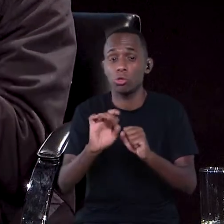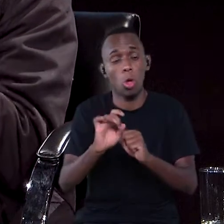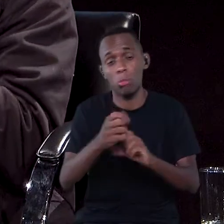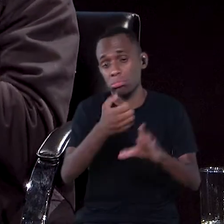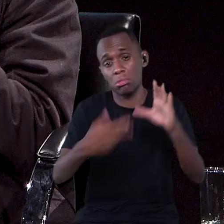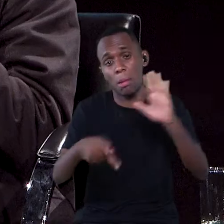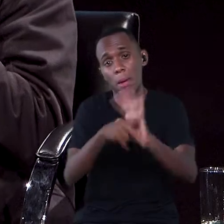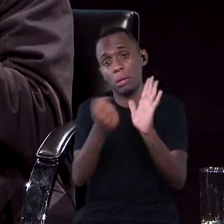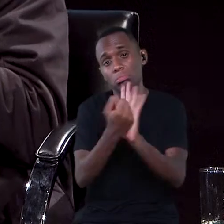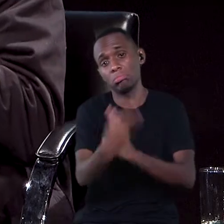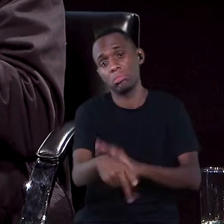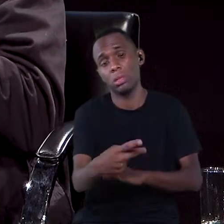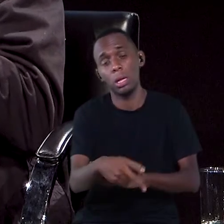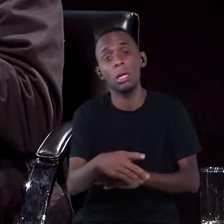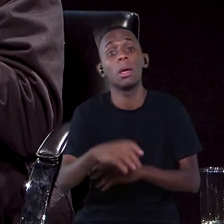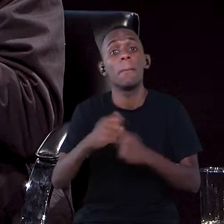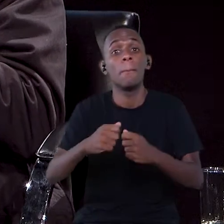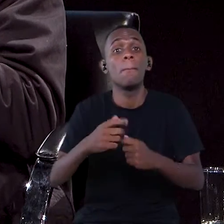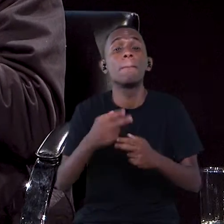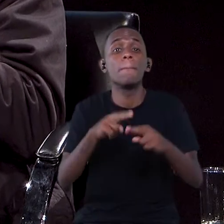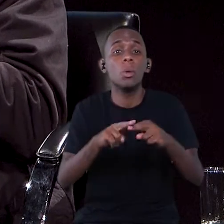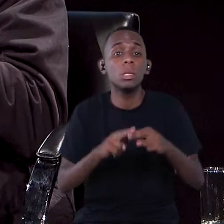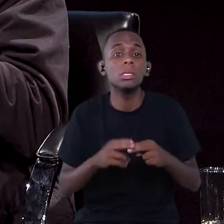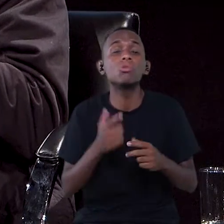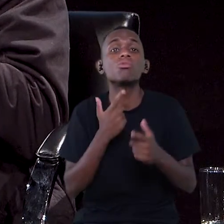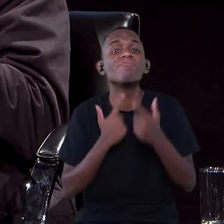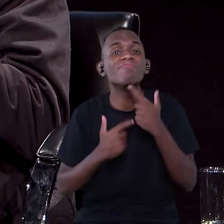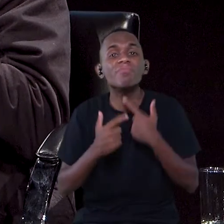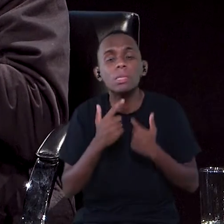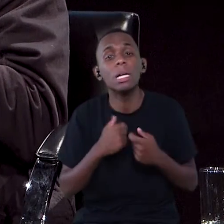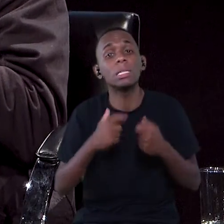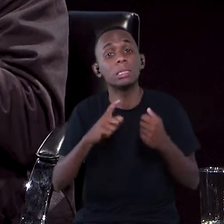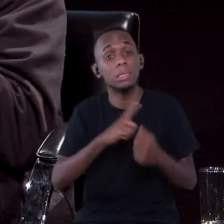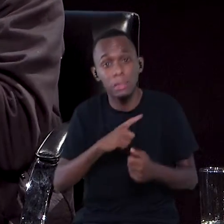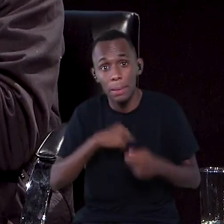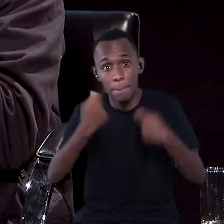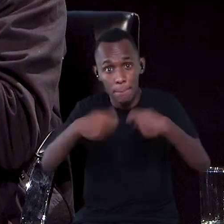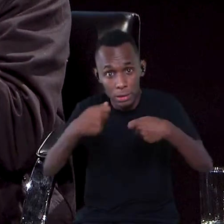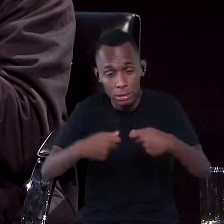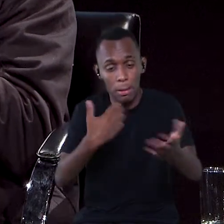dessas comunidades. Por isso, a necessidade de ouvi-las não só como